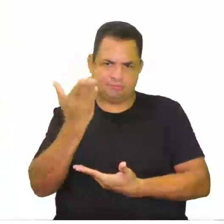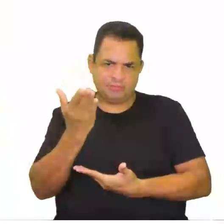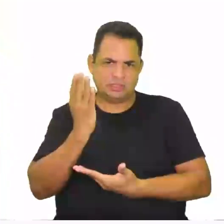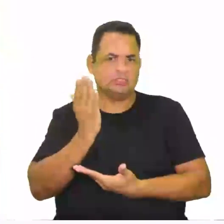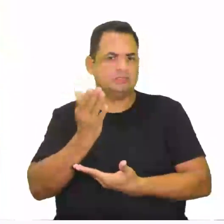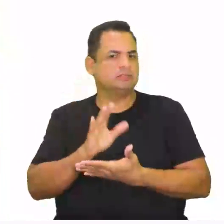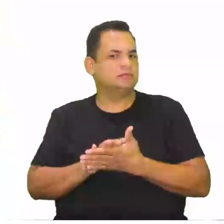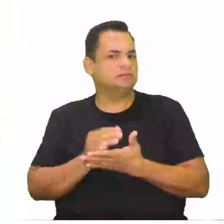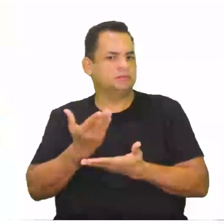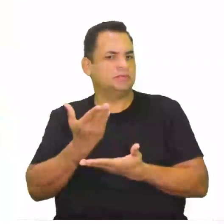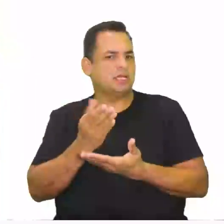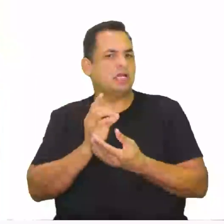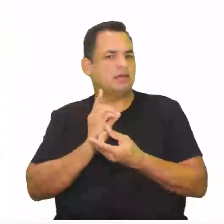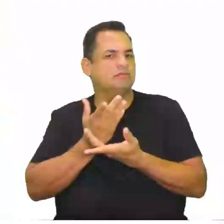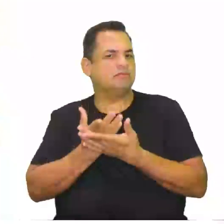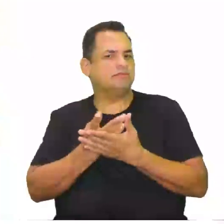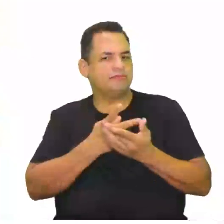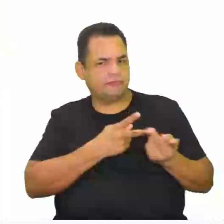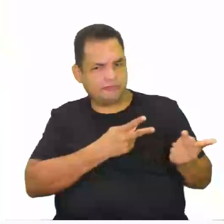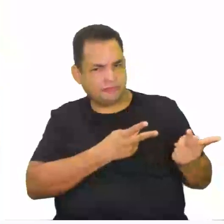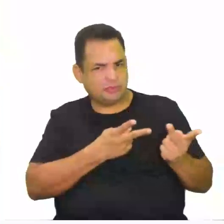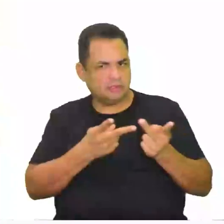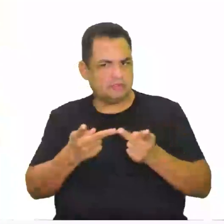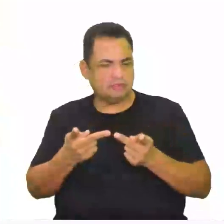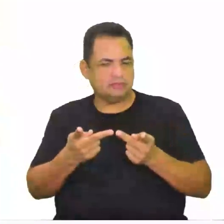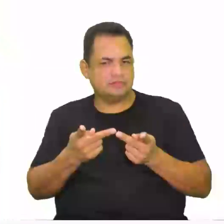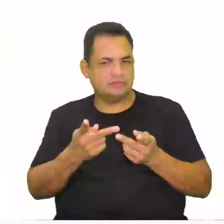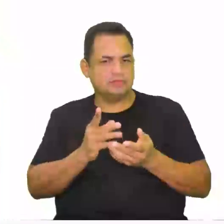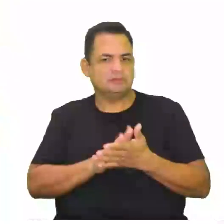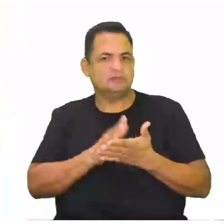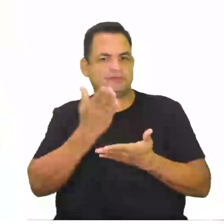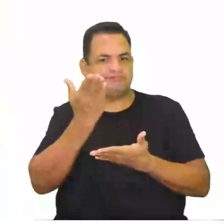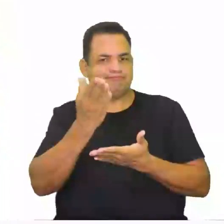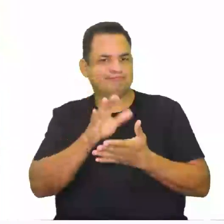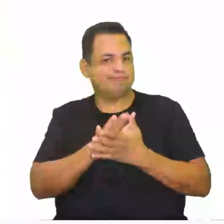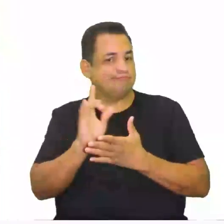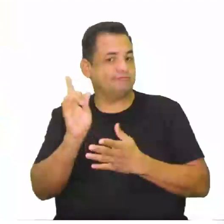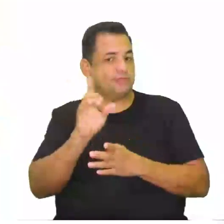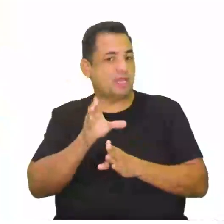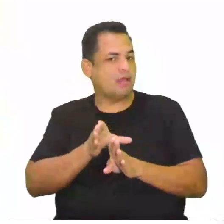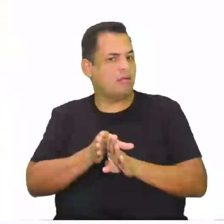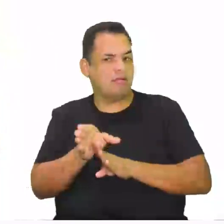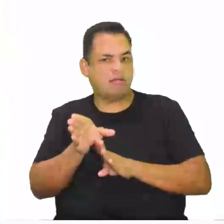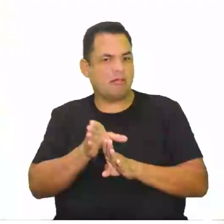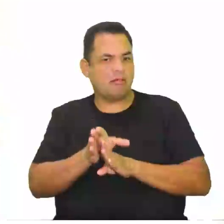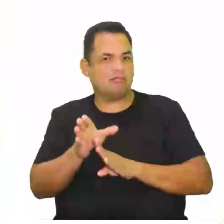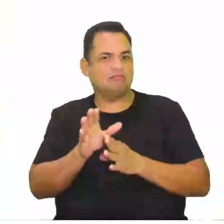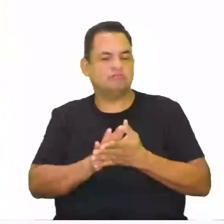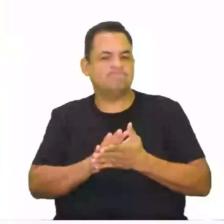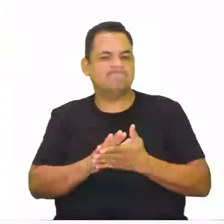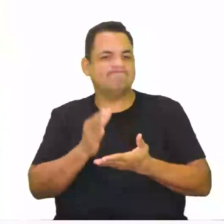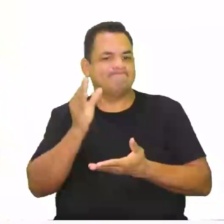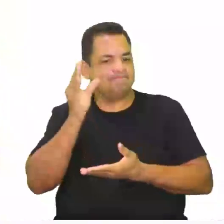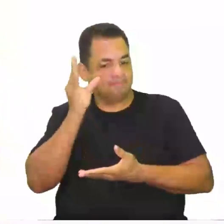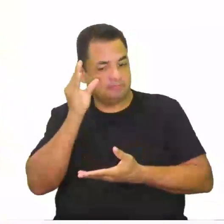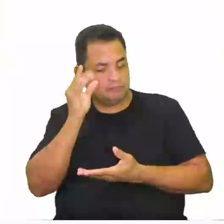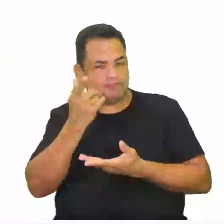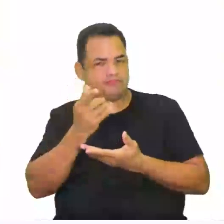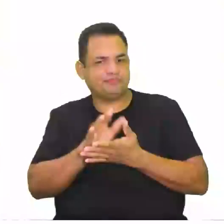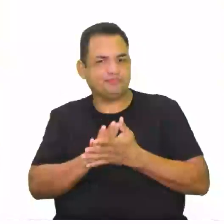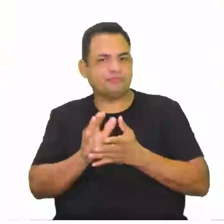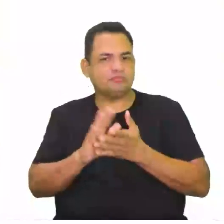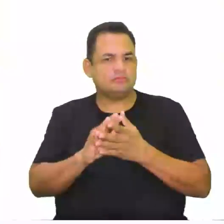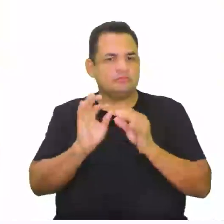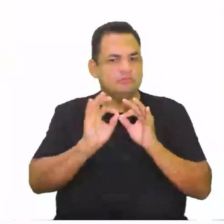de visitar? Eu já visitei, né? Não recomendo ir despreparado. Interessante é você se